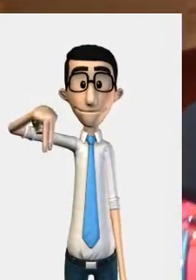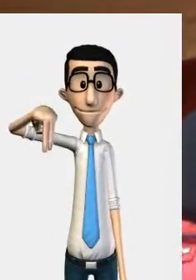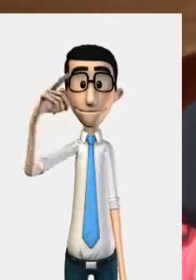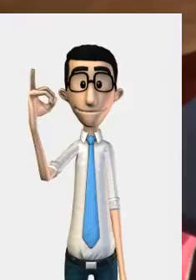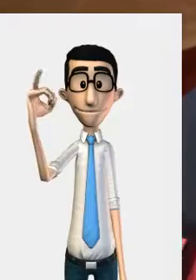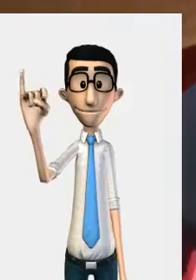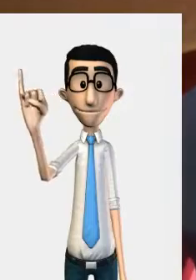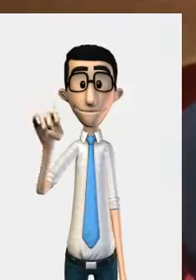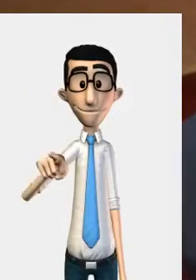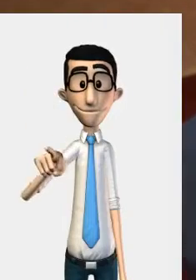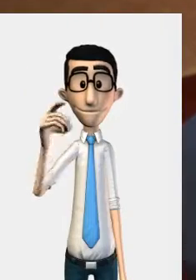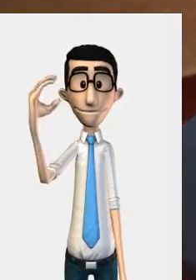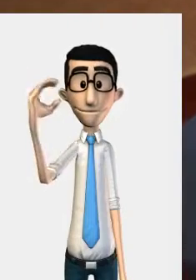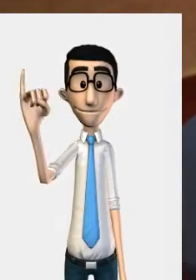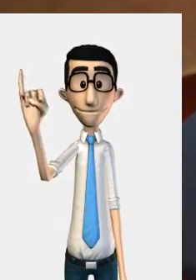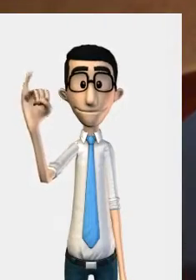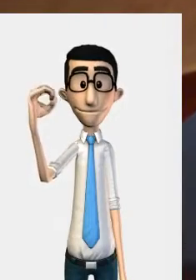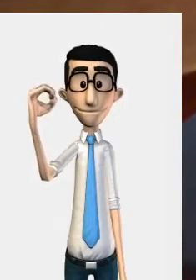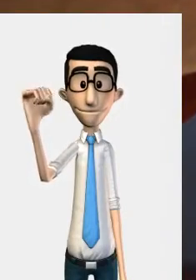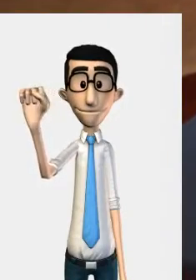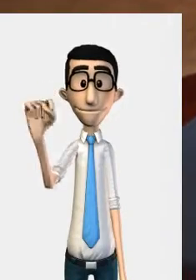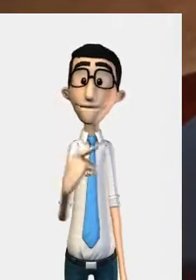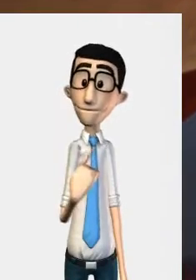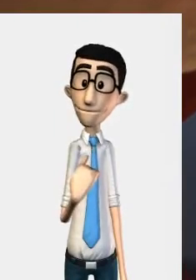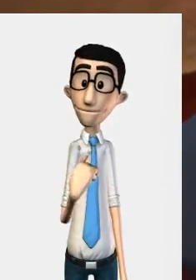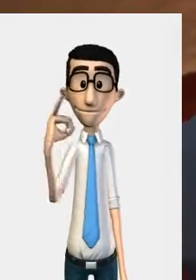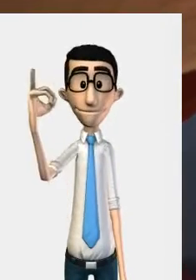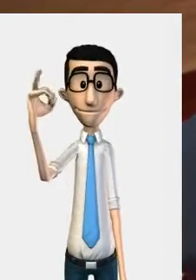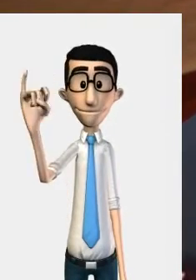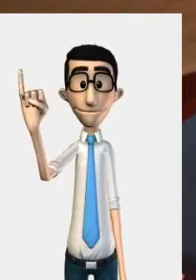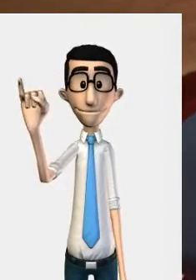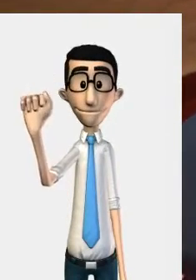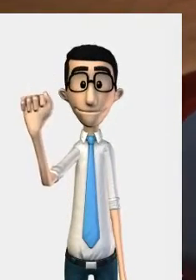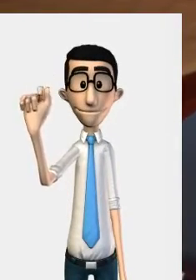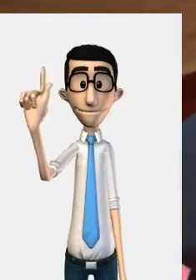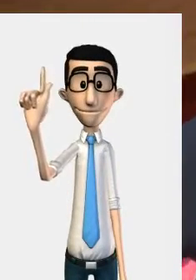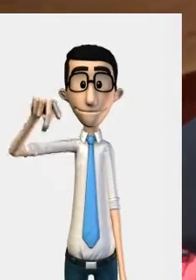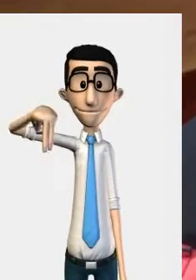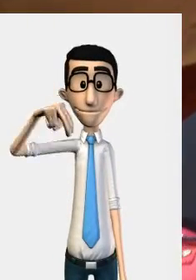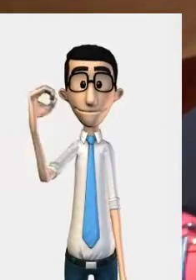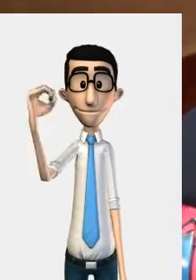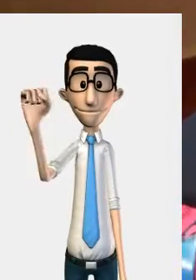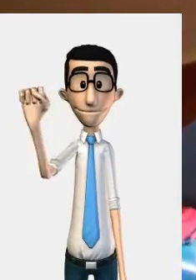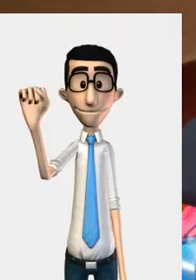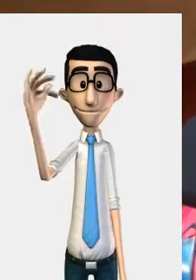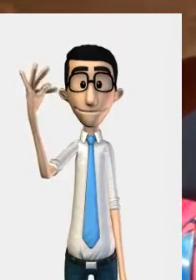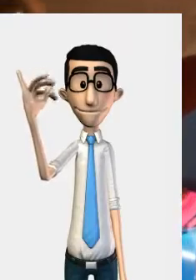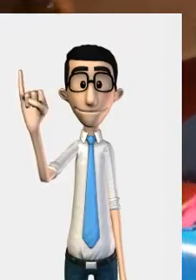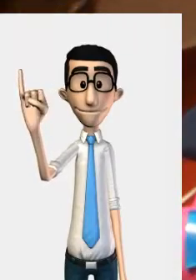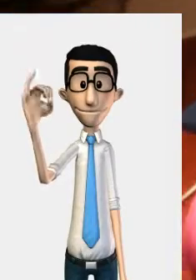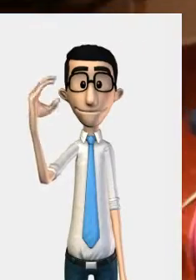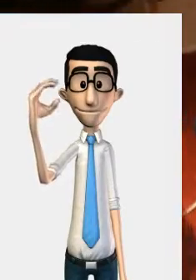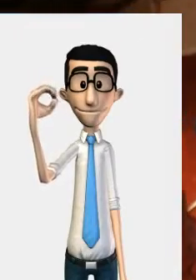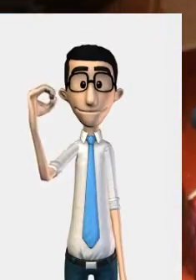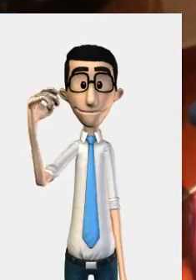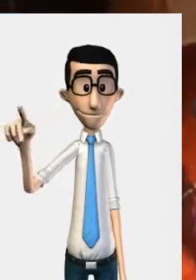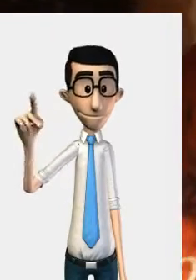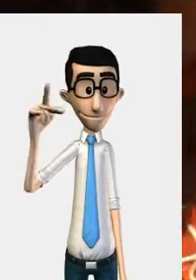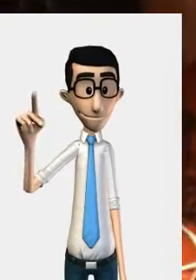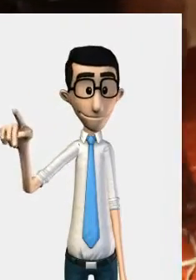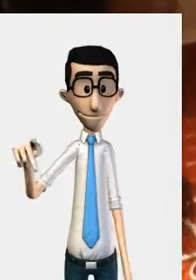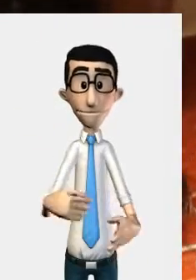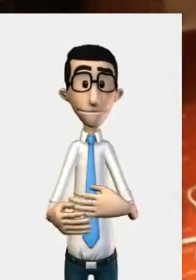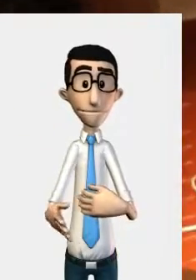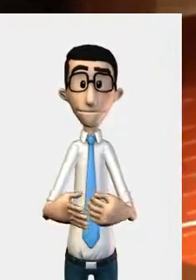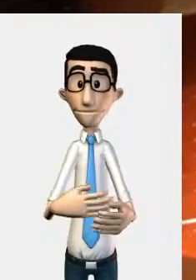falar a fonte. Vai nesse lugar, olha lá, olha. Então assim, vai, leia. Então assim, tá justamente porque a gente quer que as pessoas